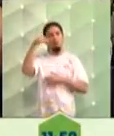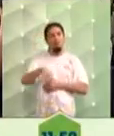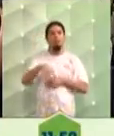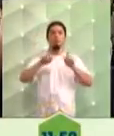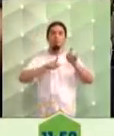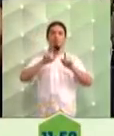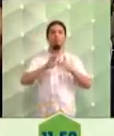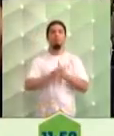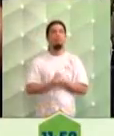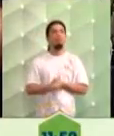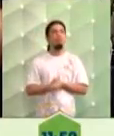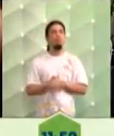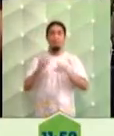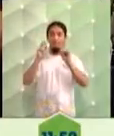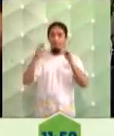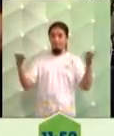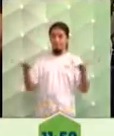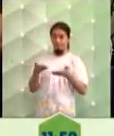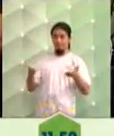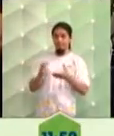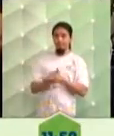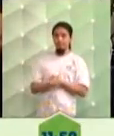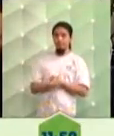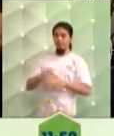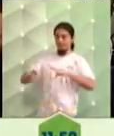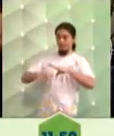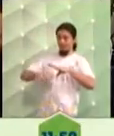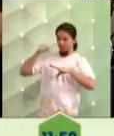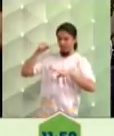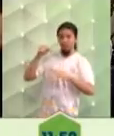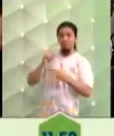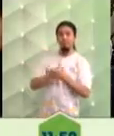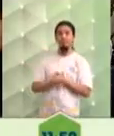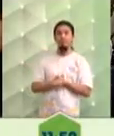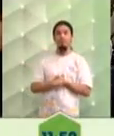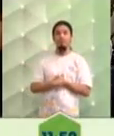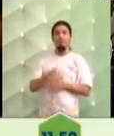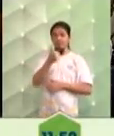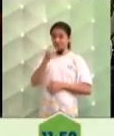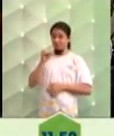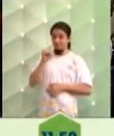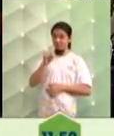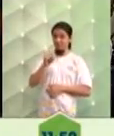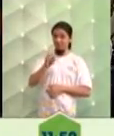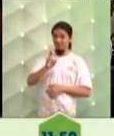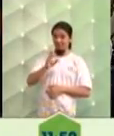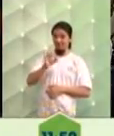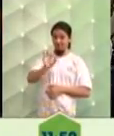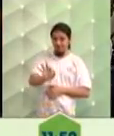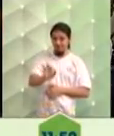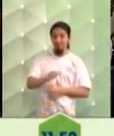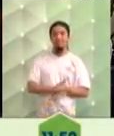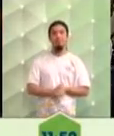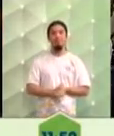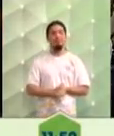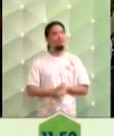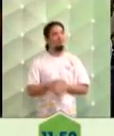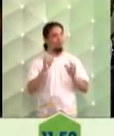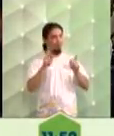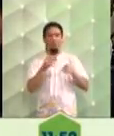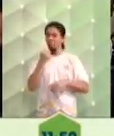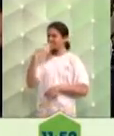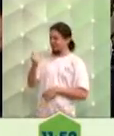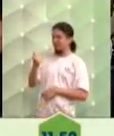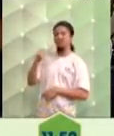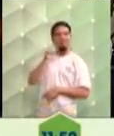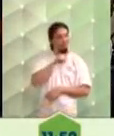dia. Vamos ver pra quem que eu vou dar sorte. Olha como ele é rápido, tá vendo? R$10.000, né? Ele tá me perreando no meu juízo. R$10.000. Tudo bem? Isso, tudo bem. Tudo Ivan? Bem? Tudo